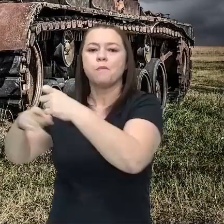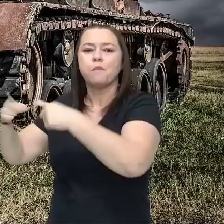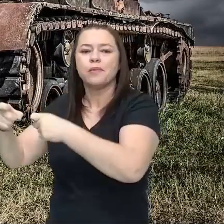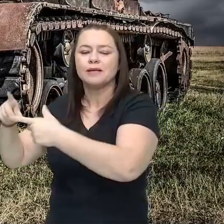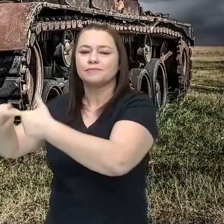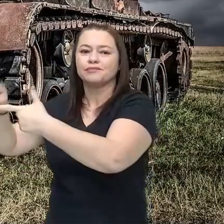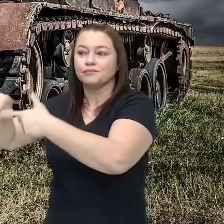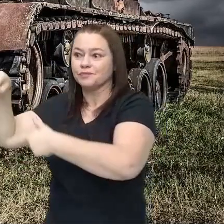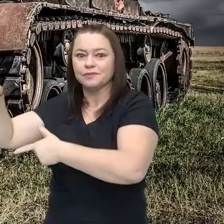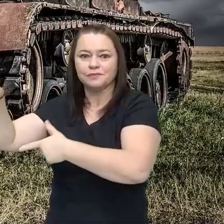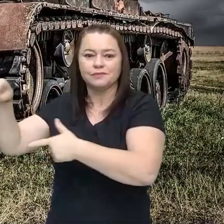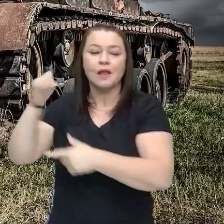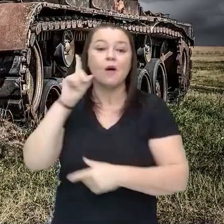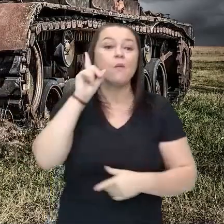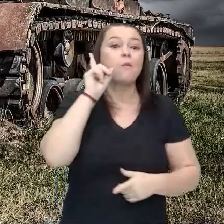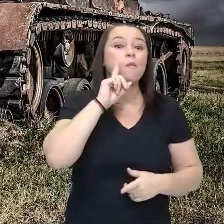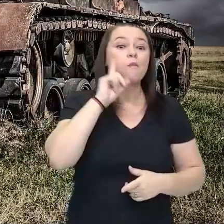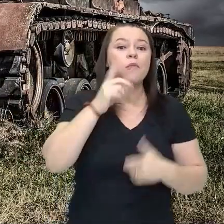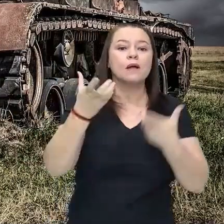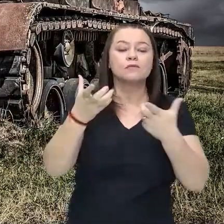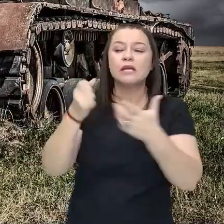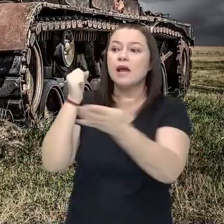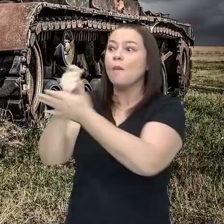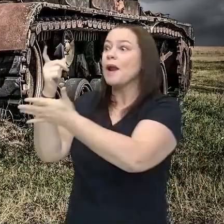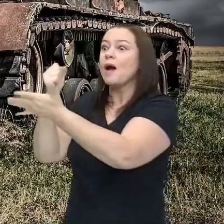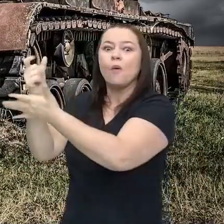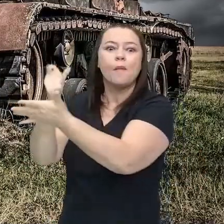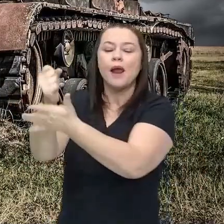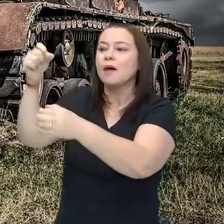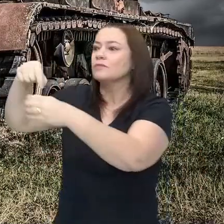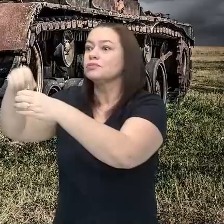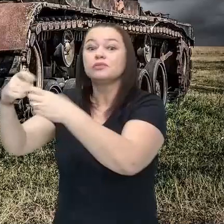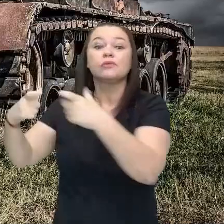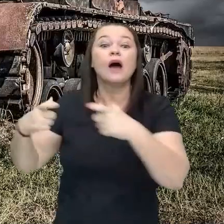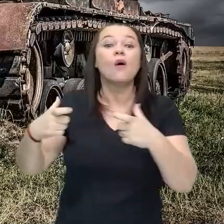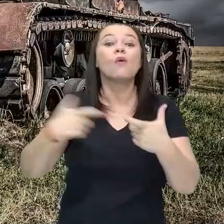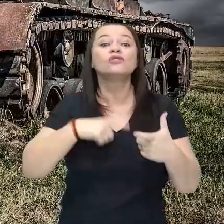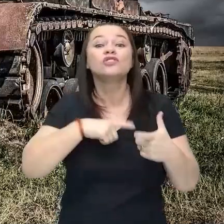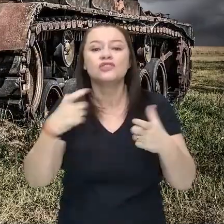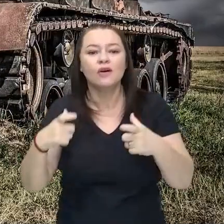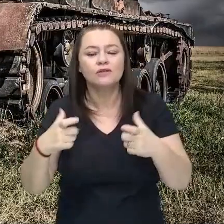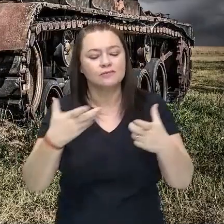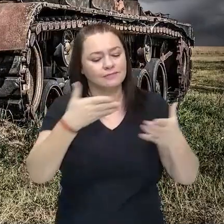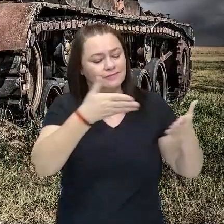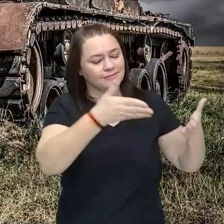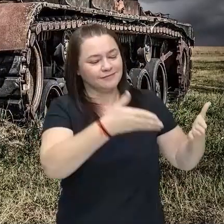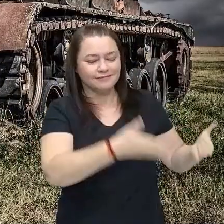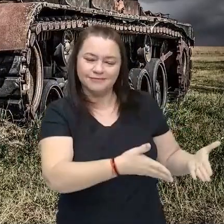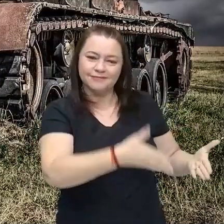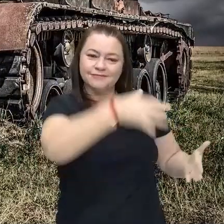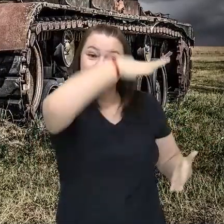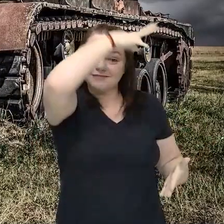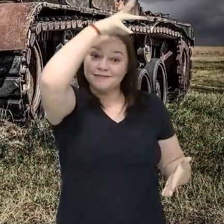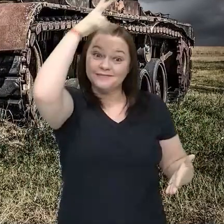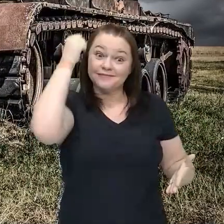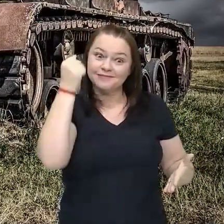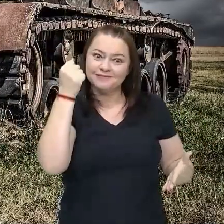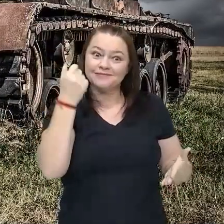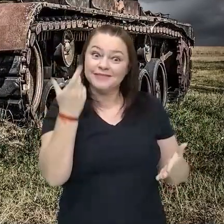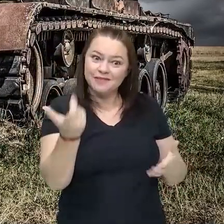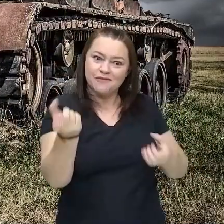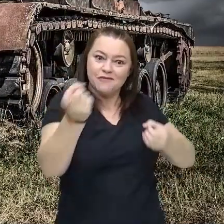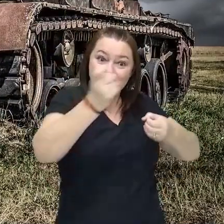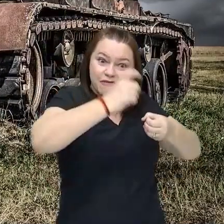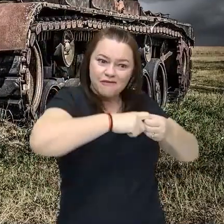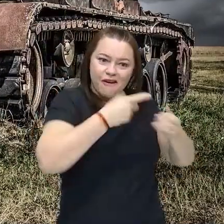Estados Unidos queriam comprar a semente. E aonde é que tinha essa semente? Onde é que tinha o látex? Onde é que tinha a borracha? Aqui. E eles voltam a procurar aqui. E a